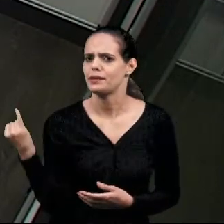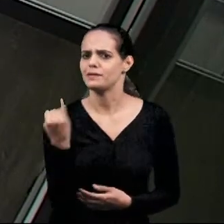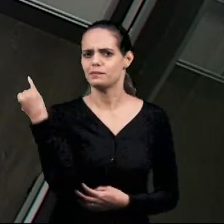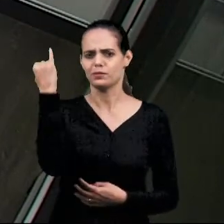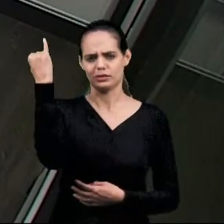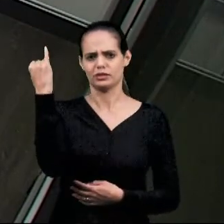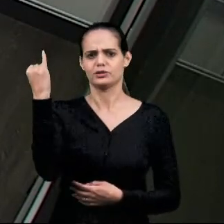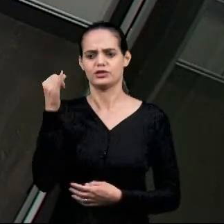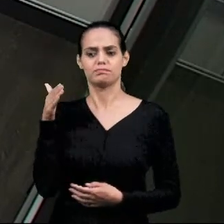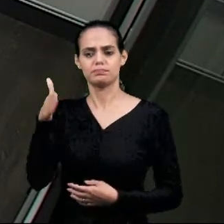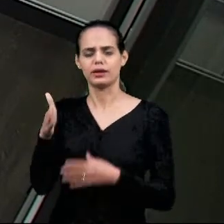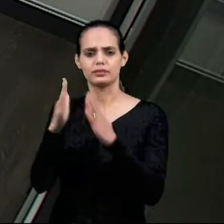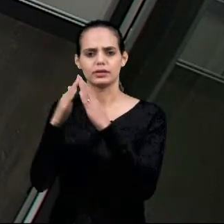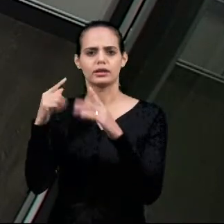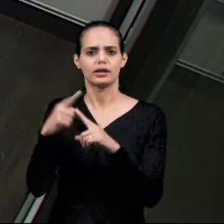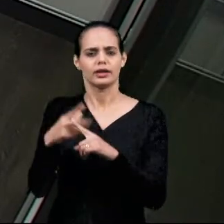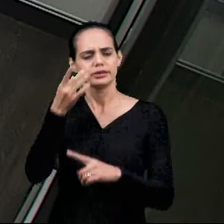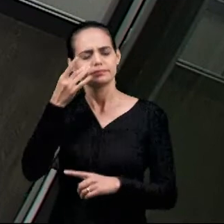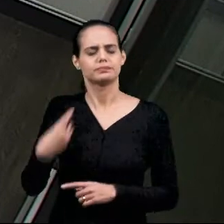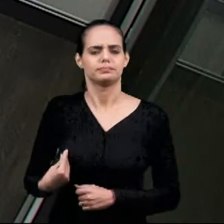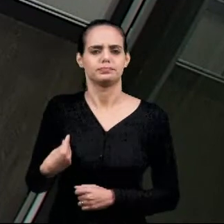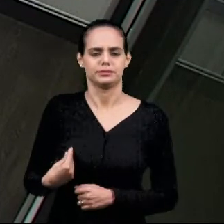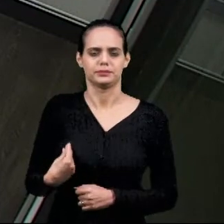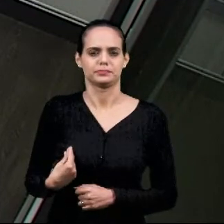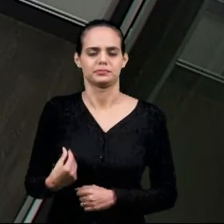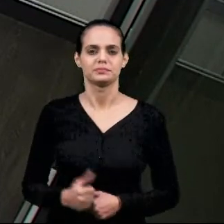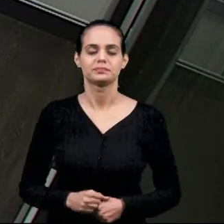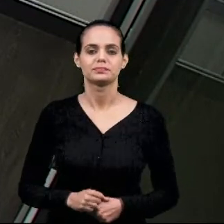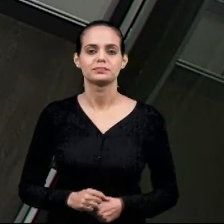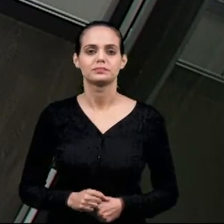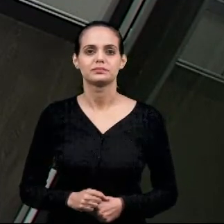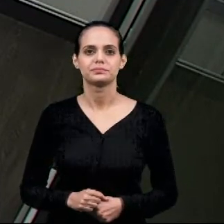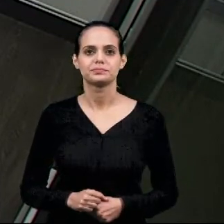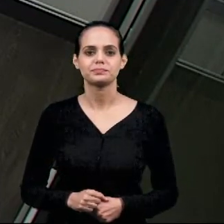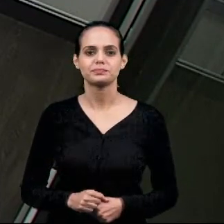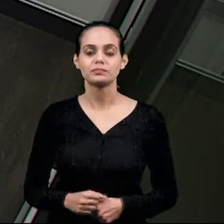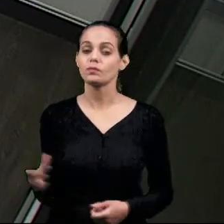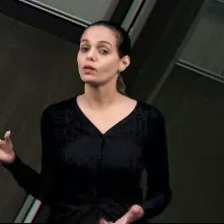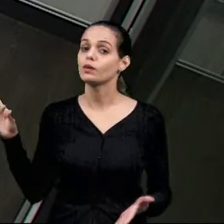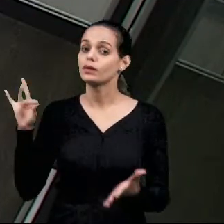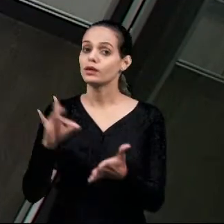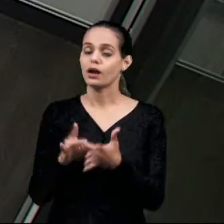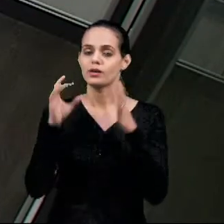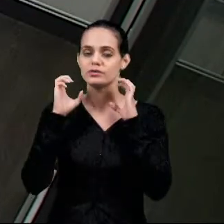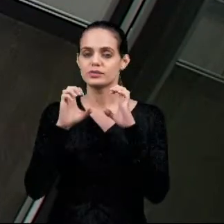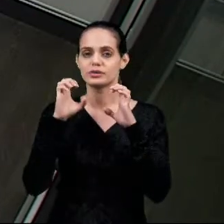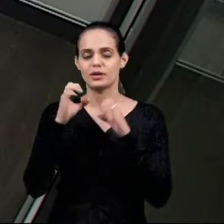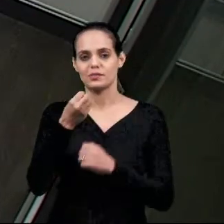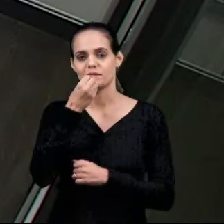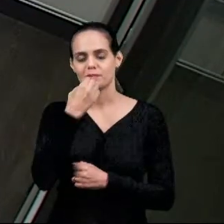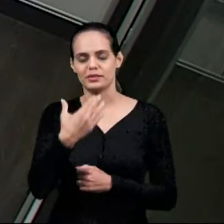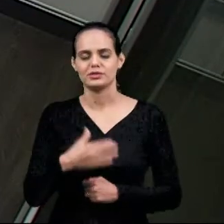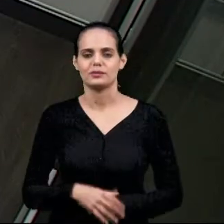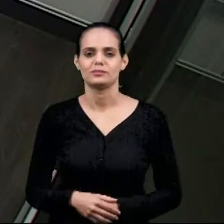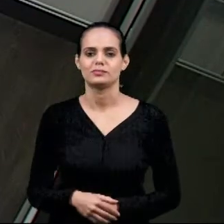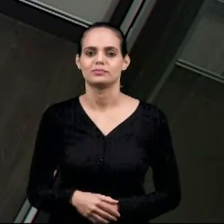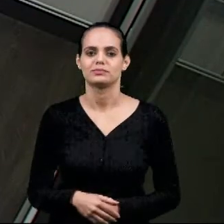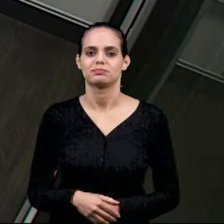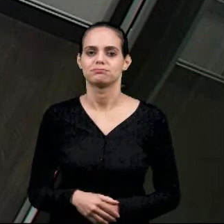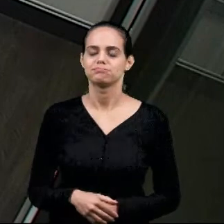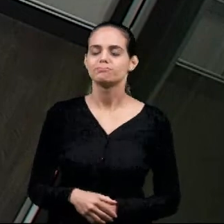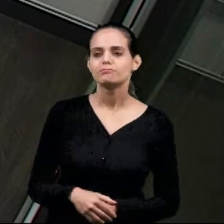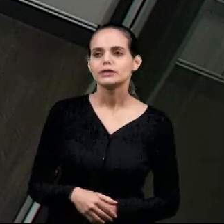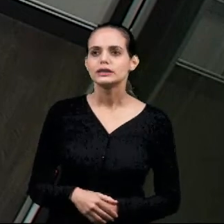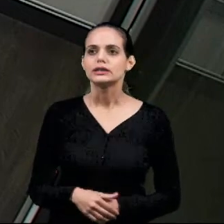né? Mas o verdadeiro evangelho faz um bem muito grande. E a ordenação, a primeira igreja, pastor? Você lembra? A